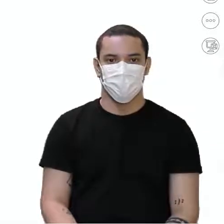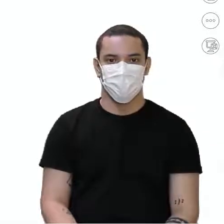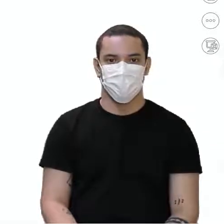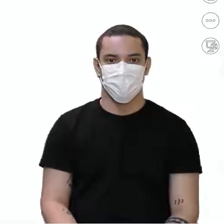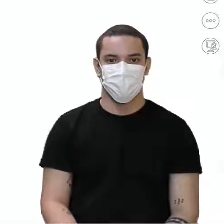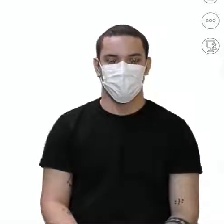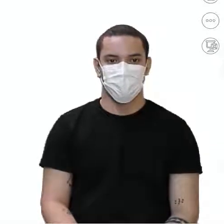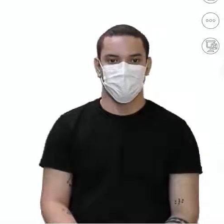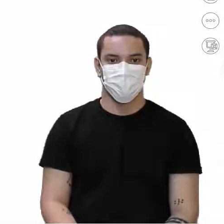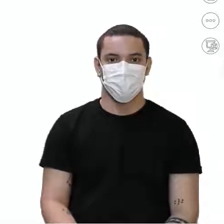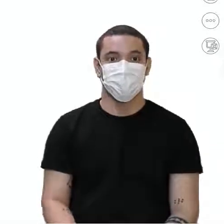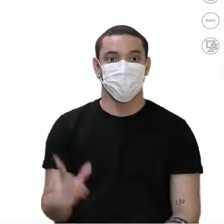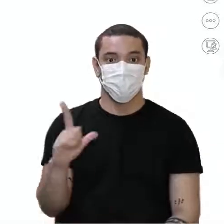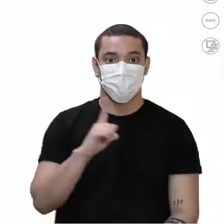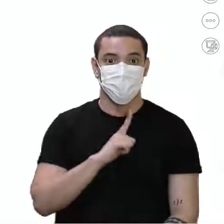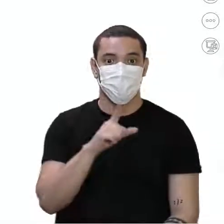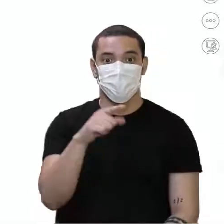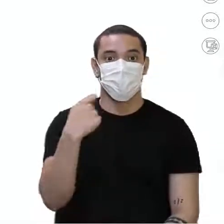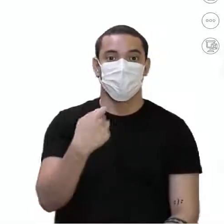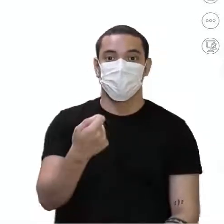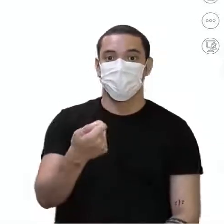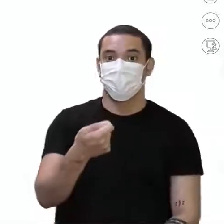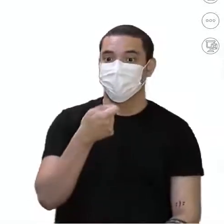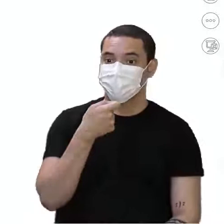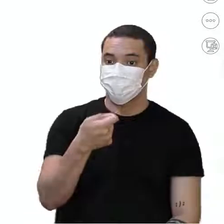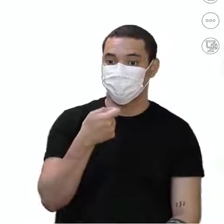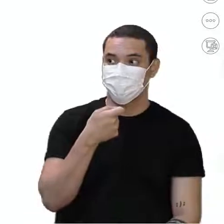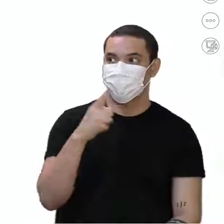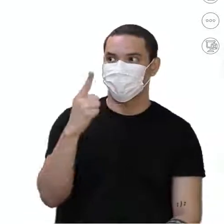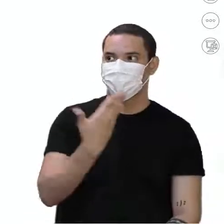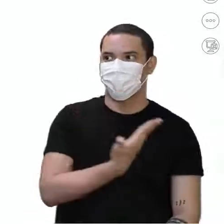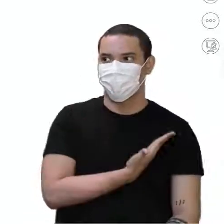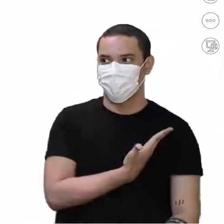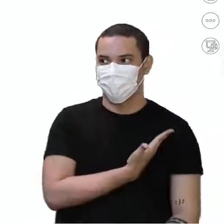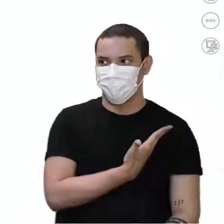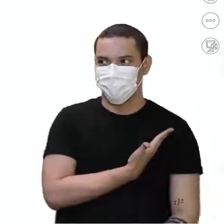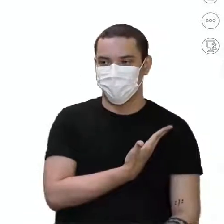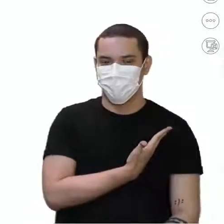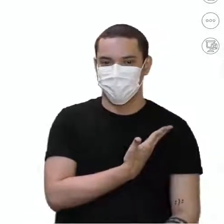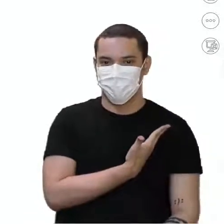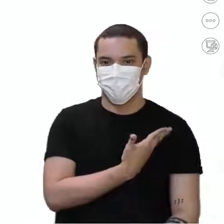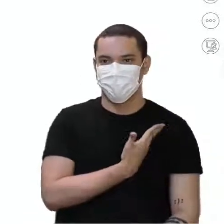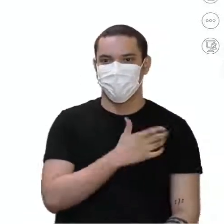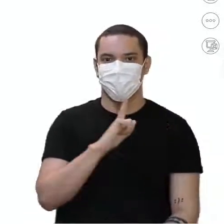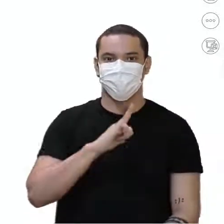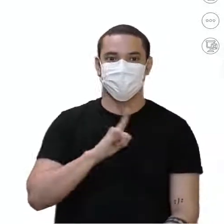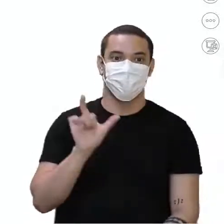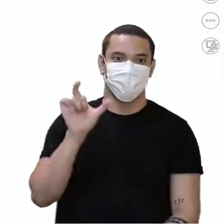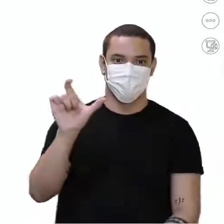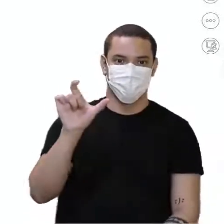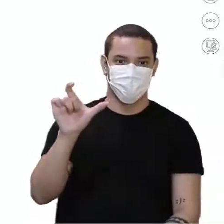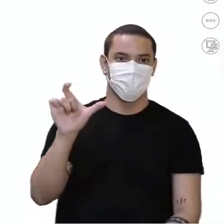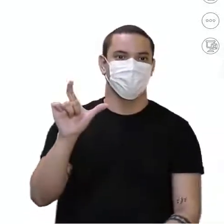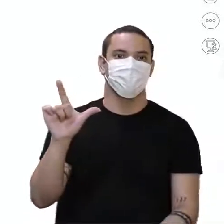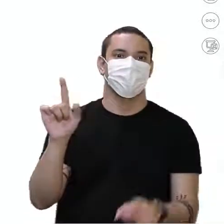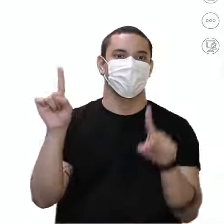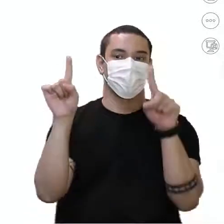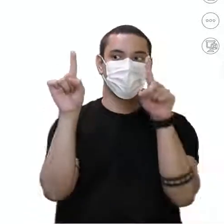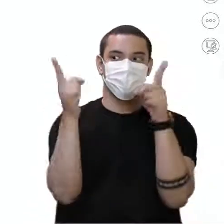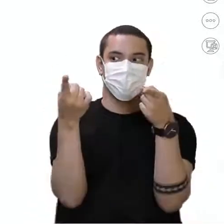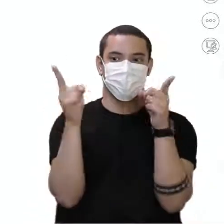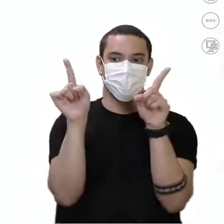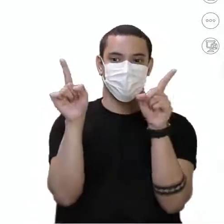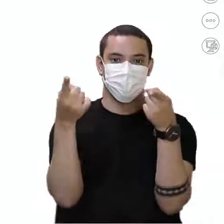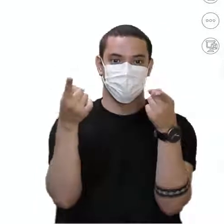a friend, você tem que entrevistar um amigo, né? Vai entrevistar um amigo. Essa palavra que está entre parênteses, é claro